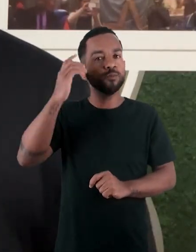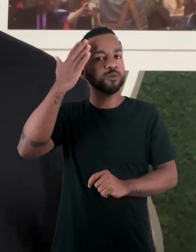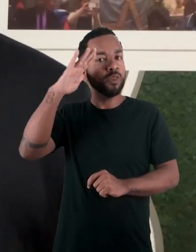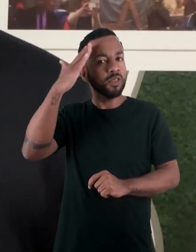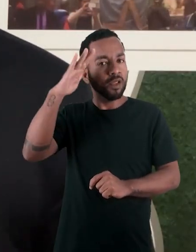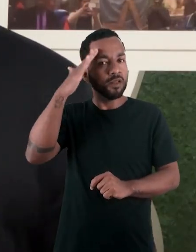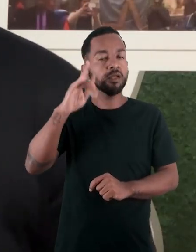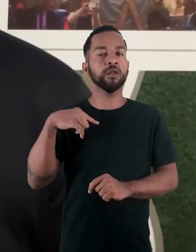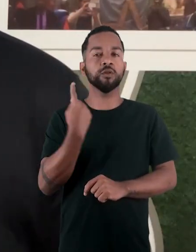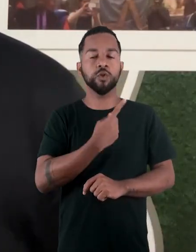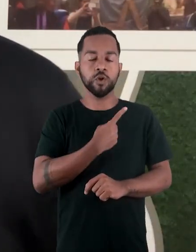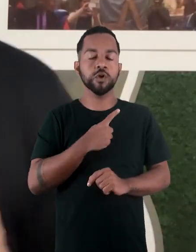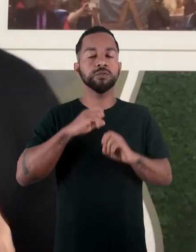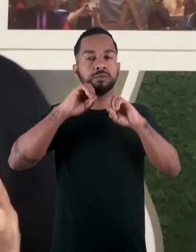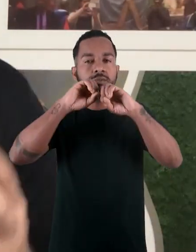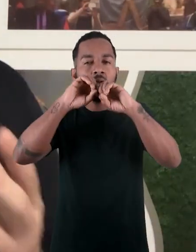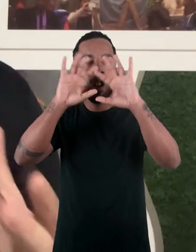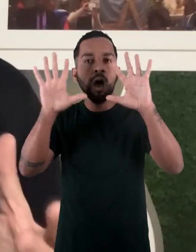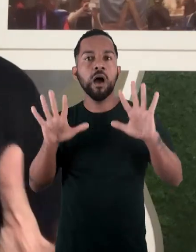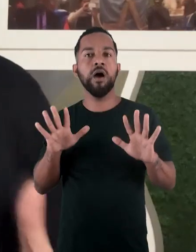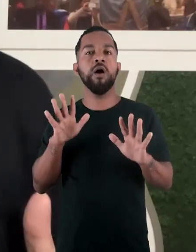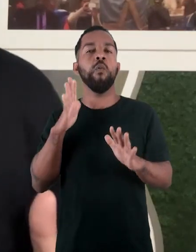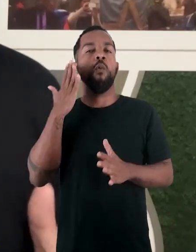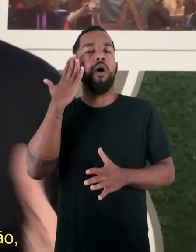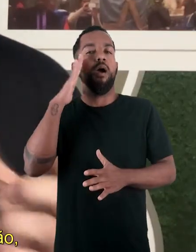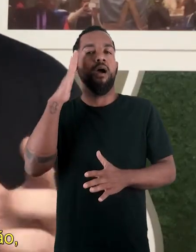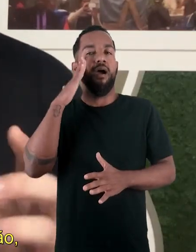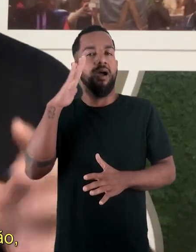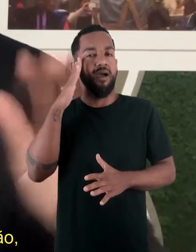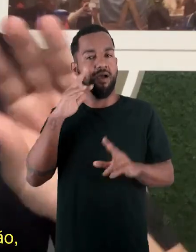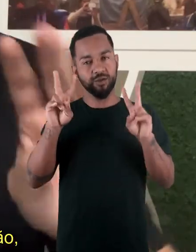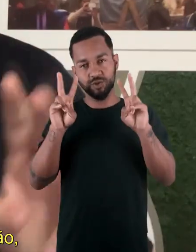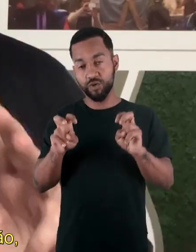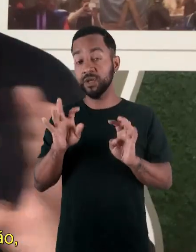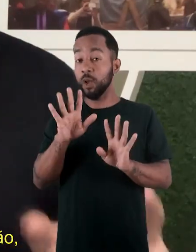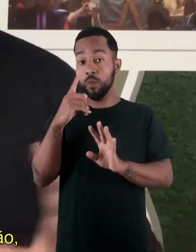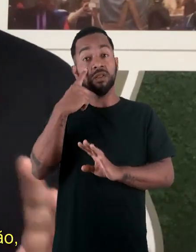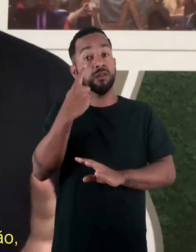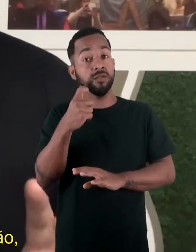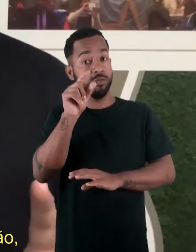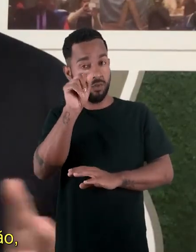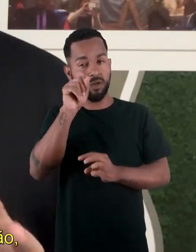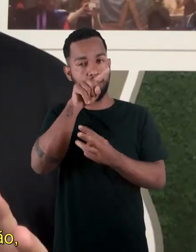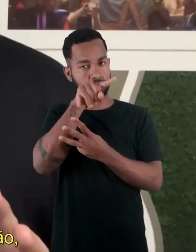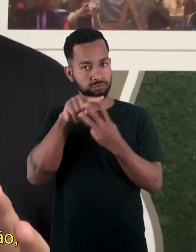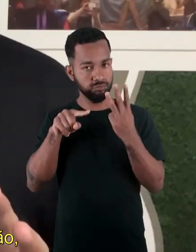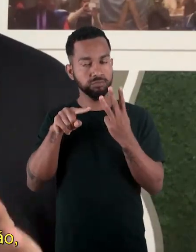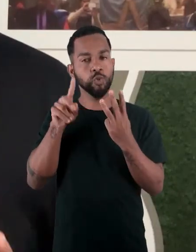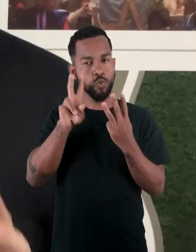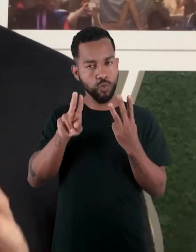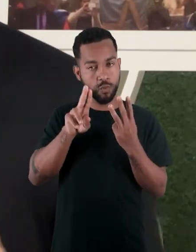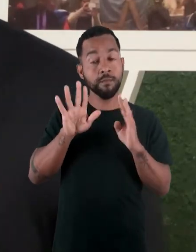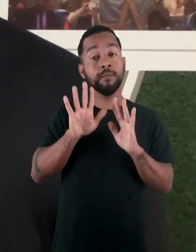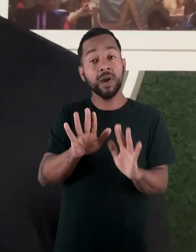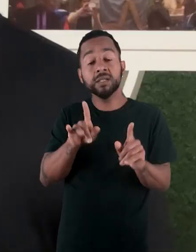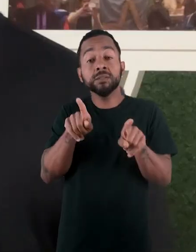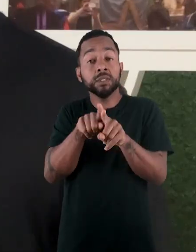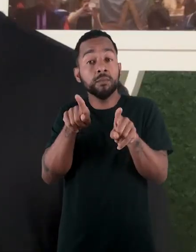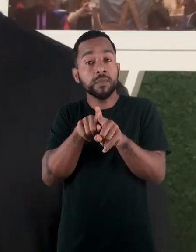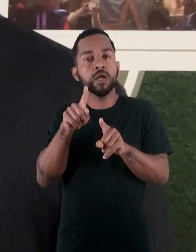a gente se faça compreender. Para que a gente se faça compreender, é interessante que a gente use, sim, esses 3 pilares da comunicação, mas que a gente